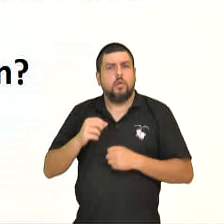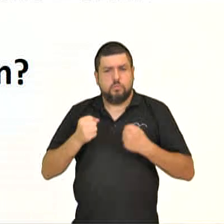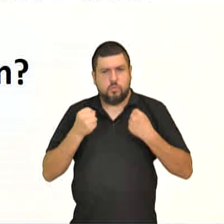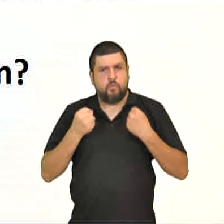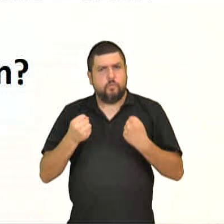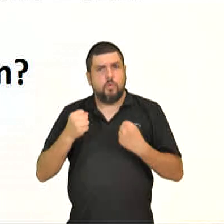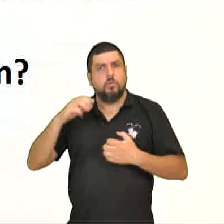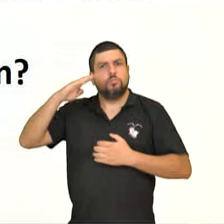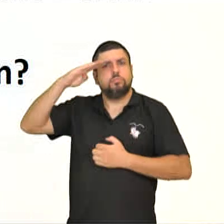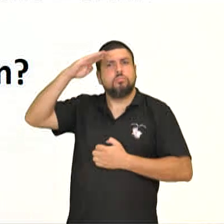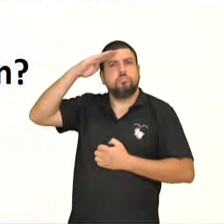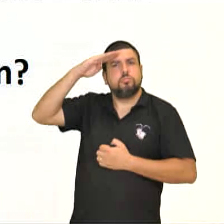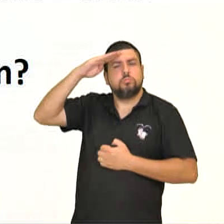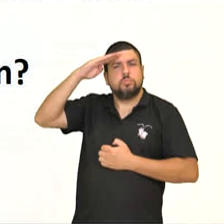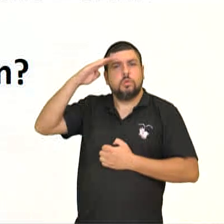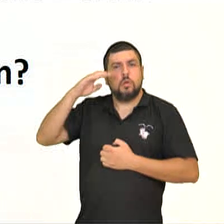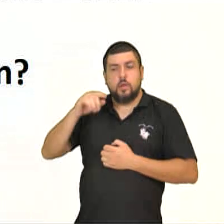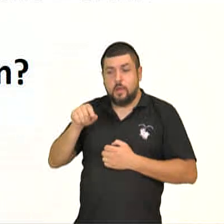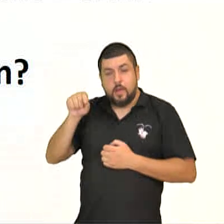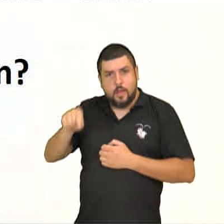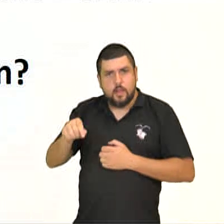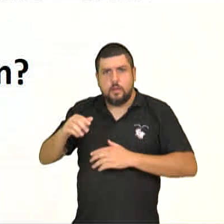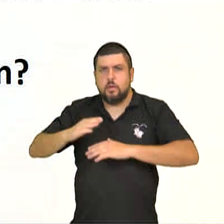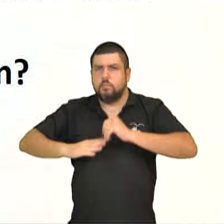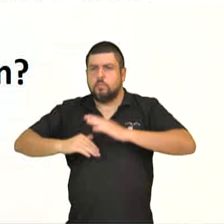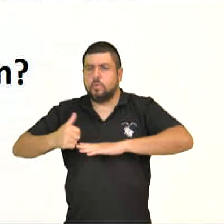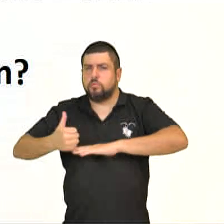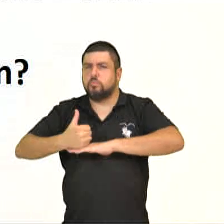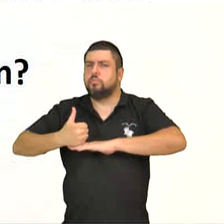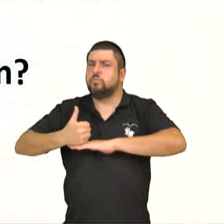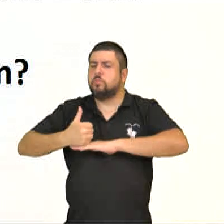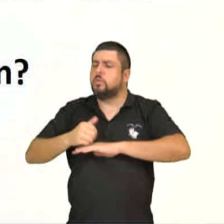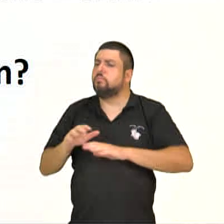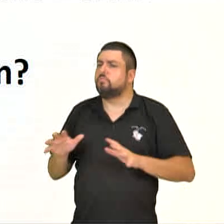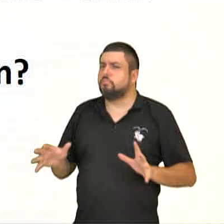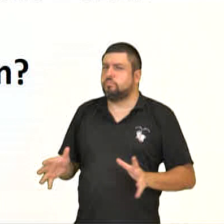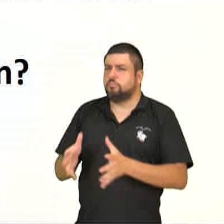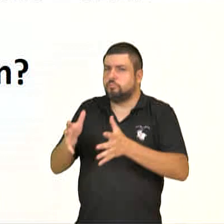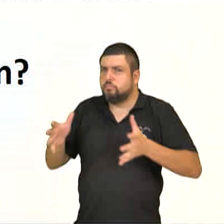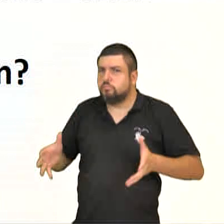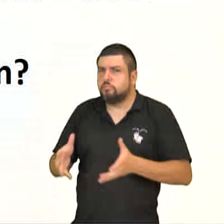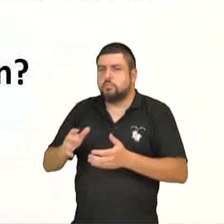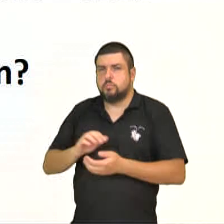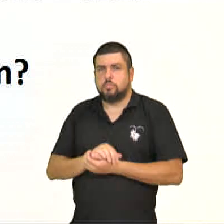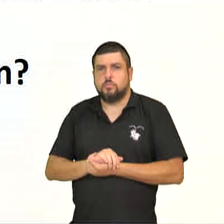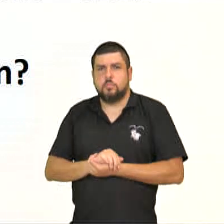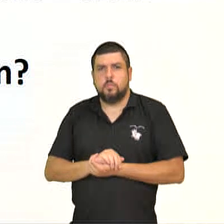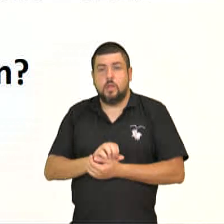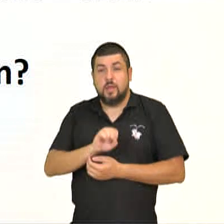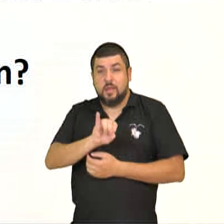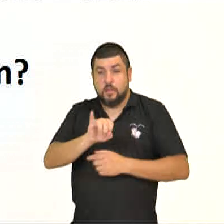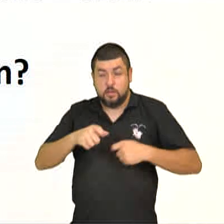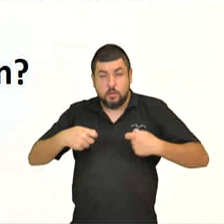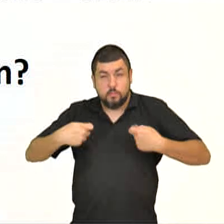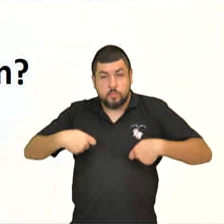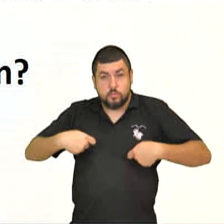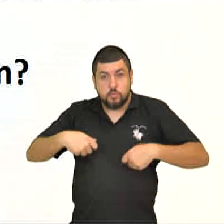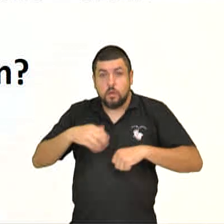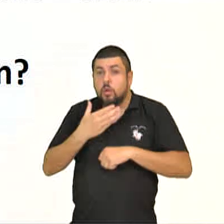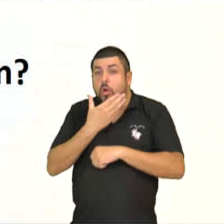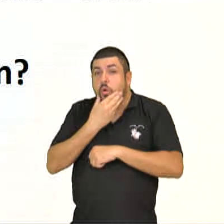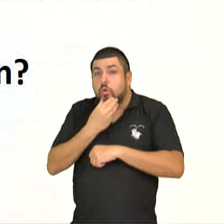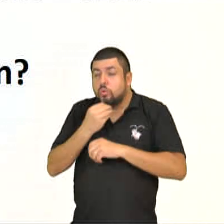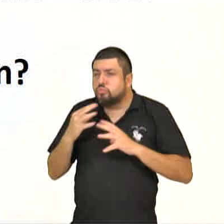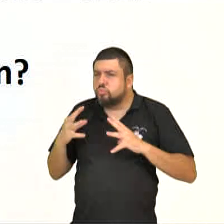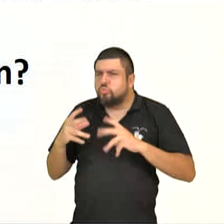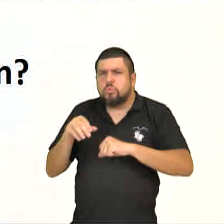o ofício militar era muito valorizado, tinha que ser, né? Em caso de necessidade, todos os homens eram convocados para a